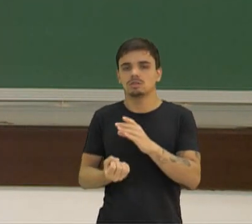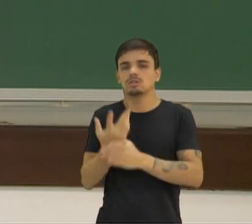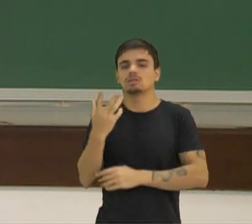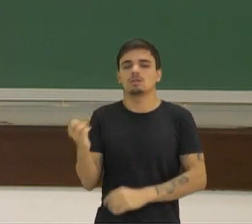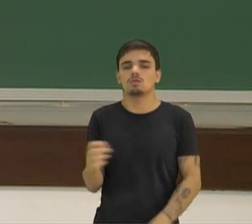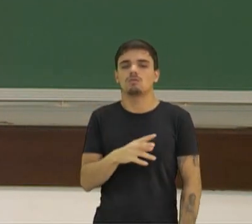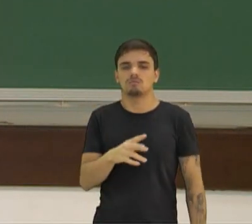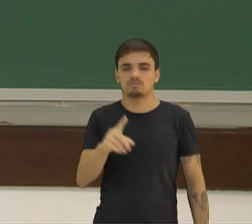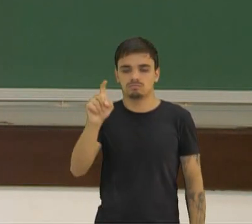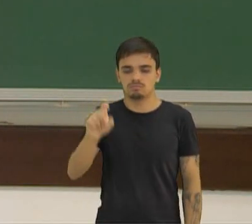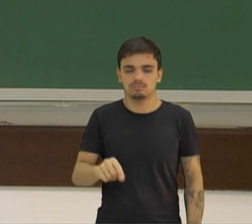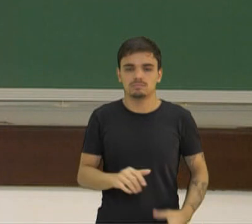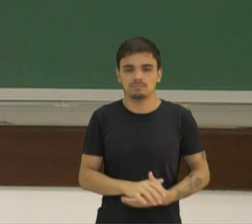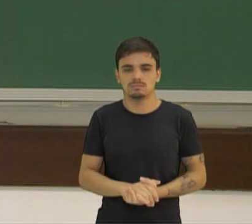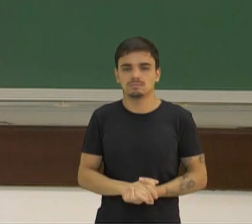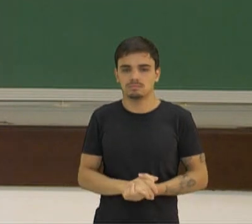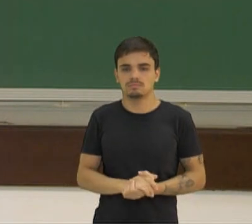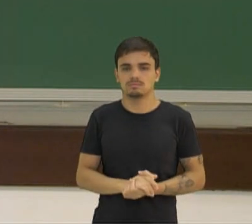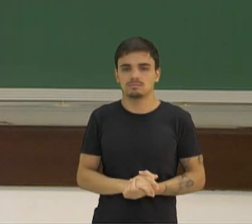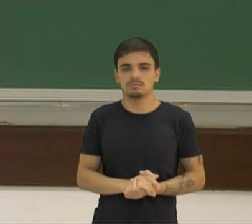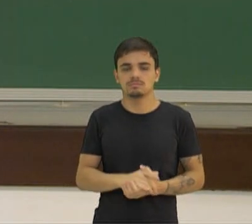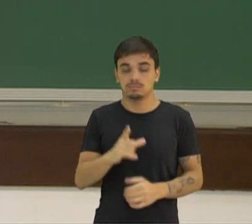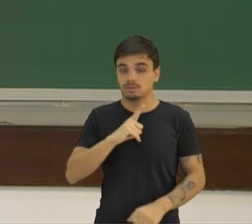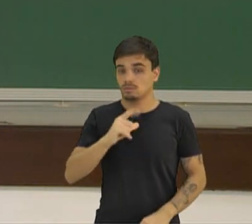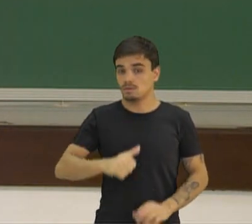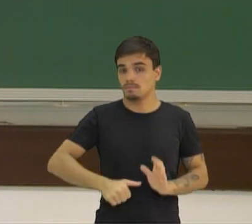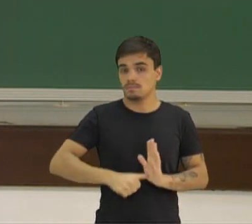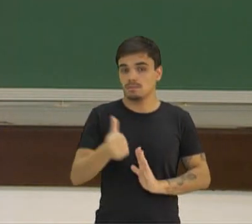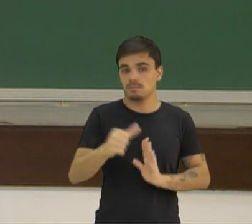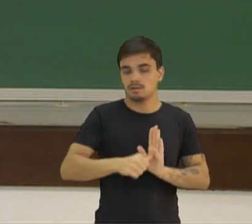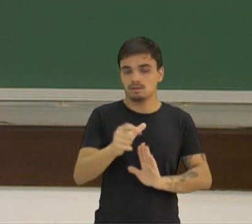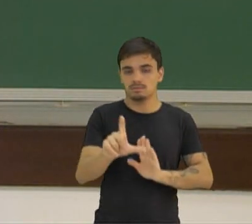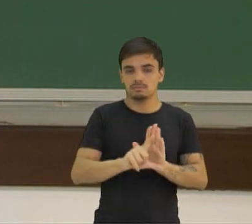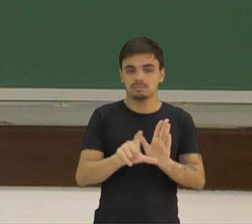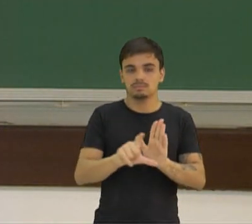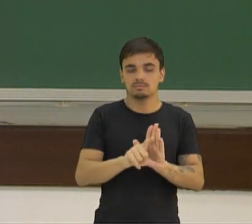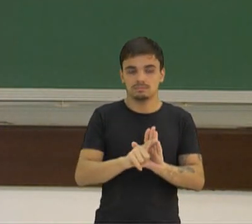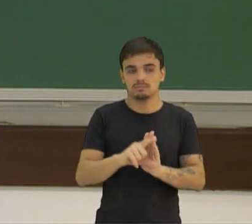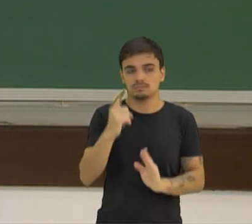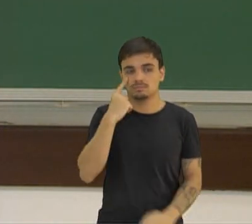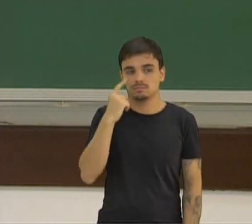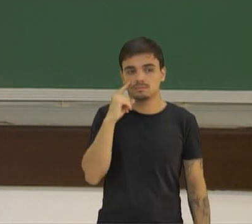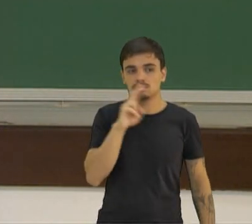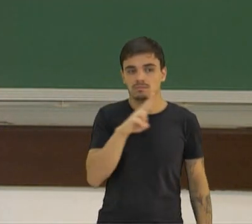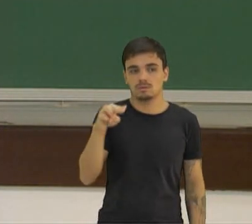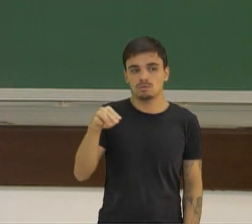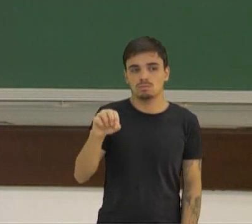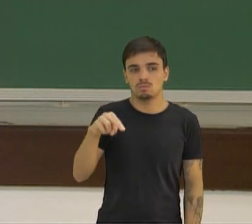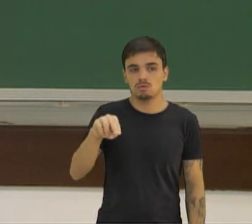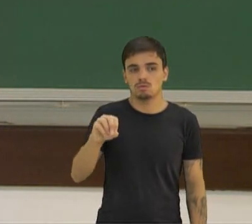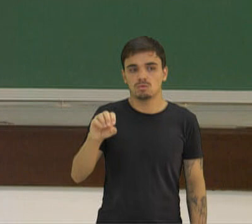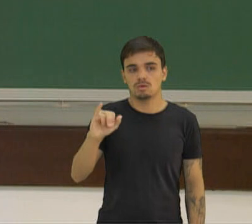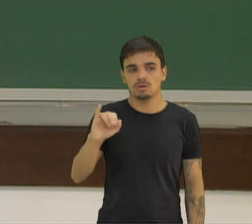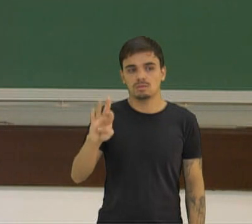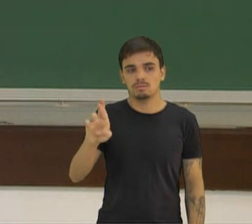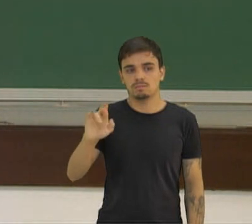novo ser isso gente dá origem a primeira lei a qual nós vamos chamar podemos chamar de monoibridismo